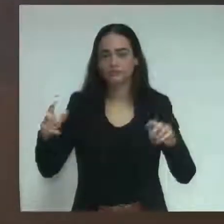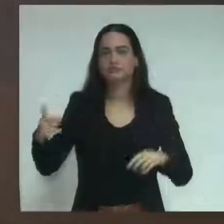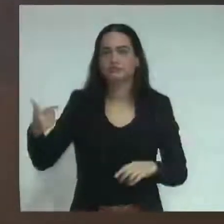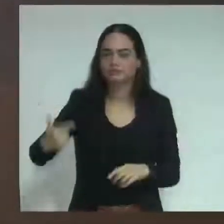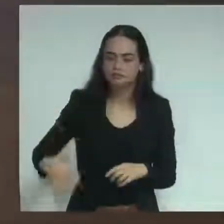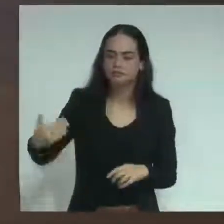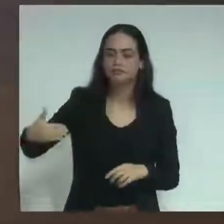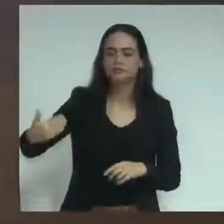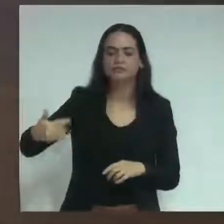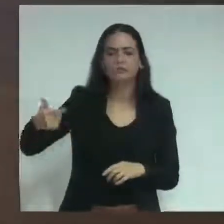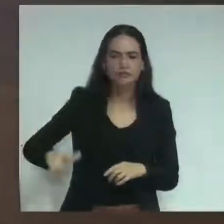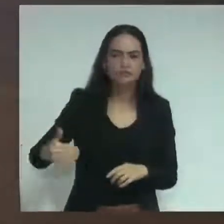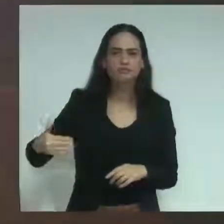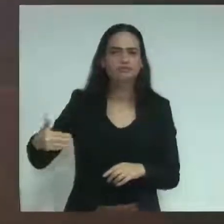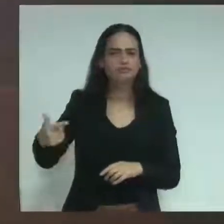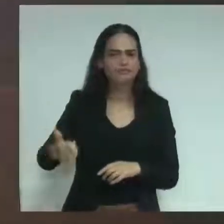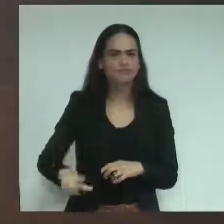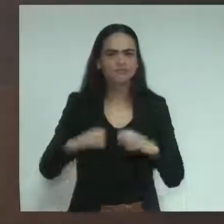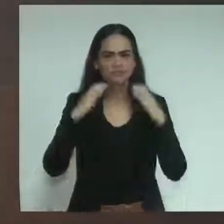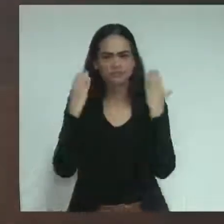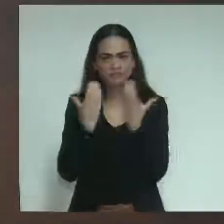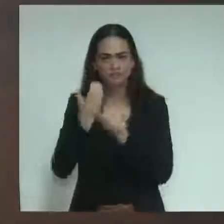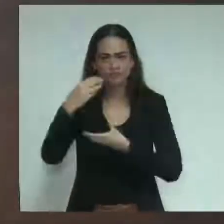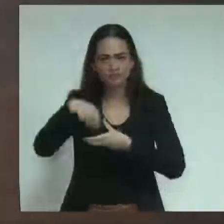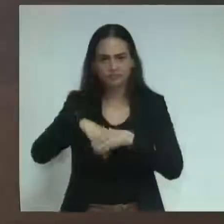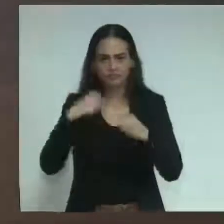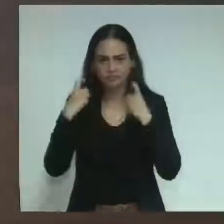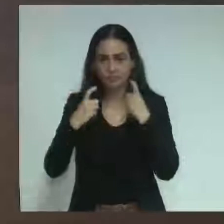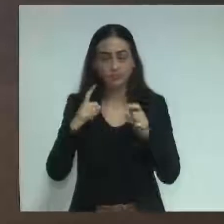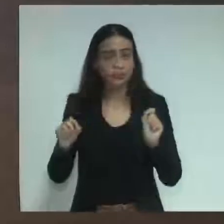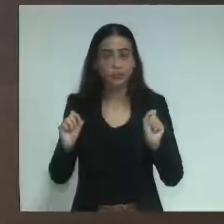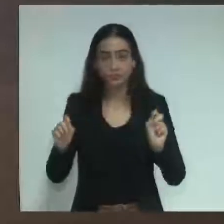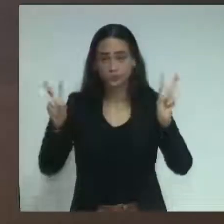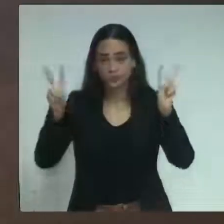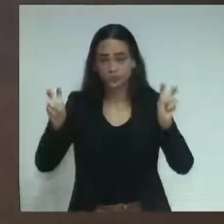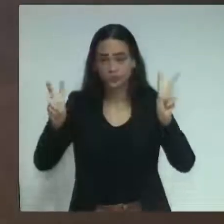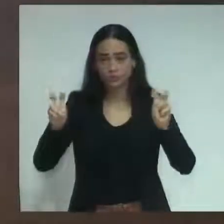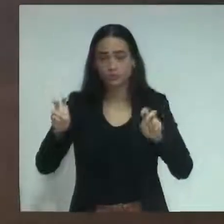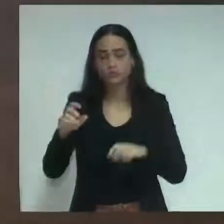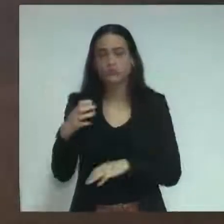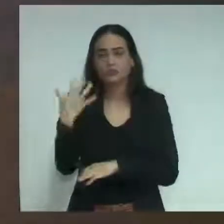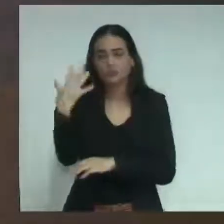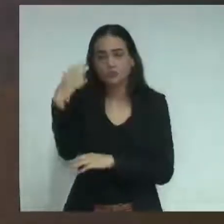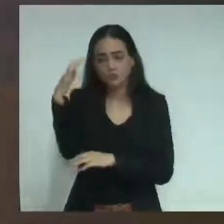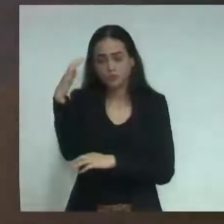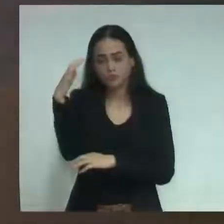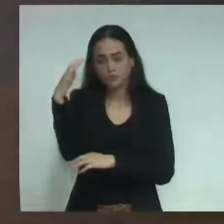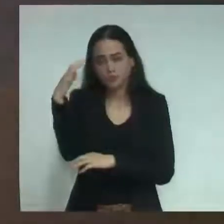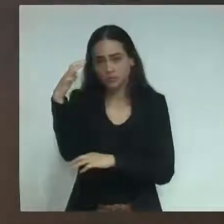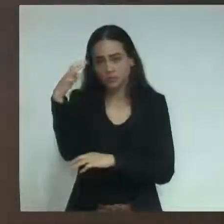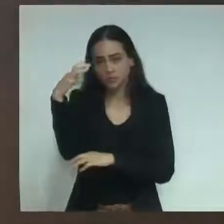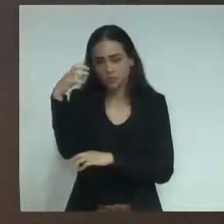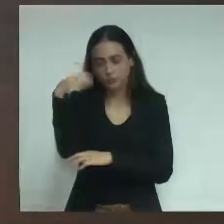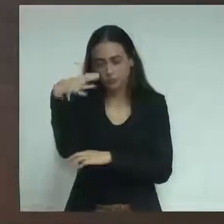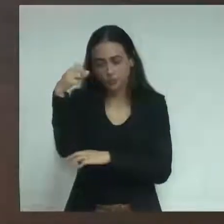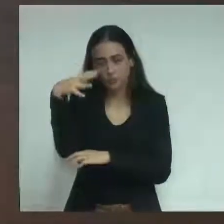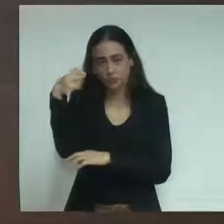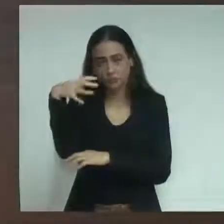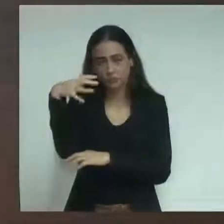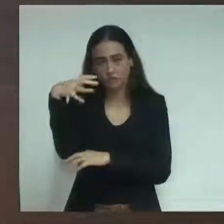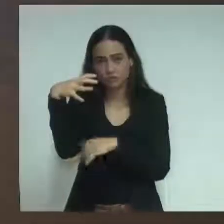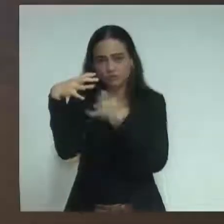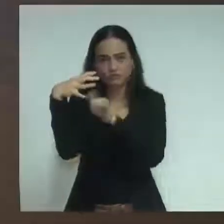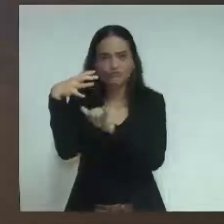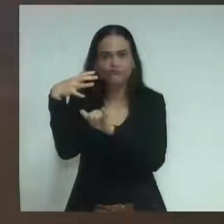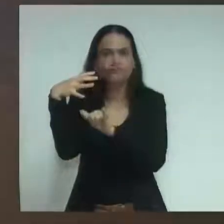nas nossas sessões, a questão das lâmpadas queimadas e das podas de árvores, não é?